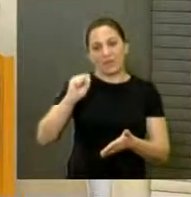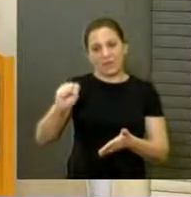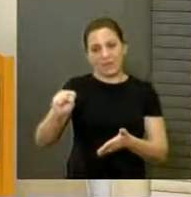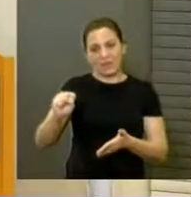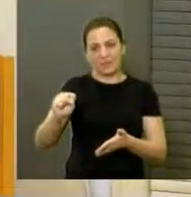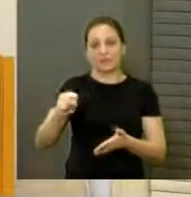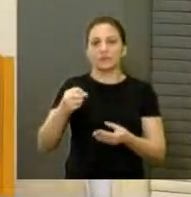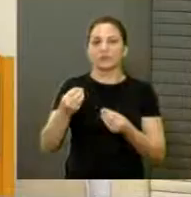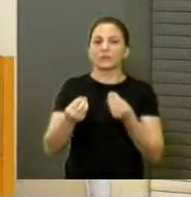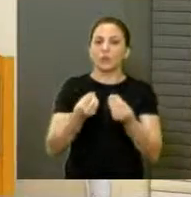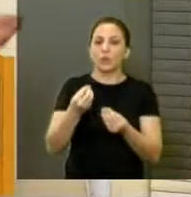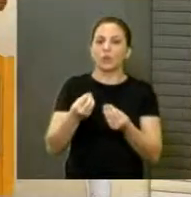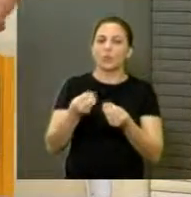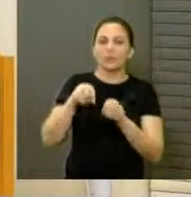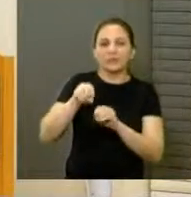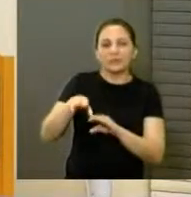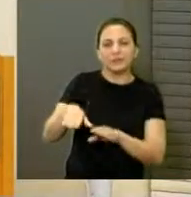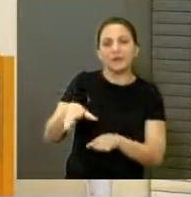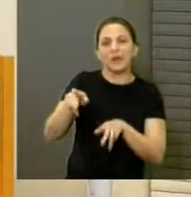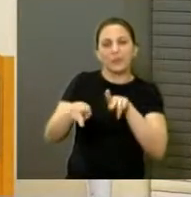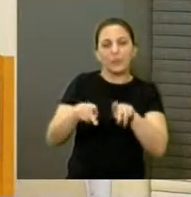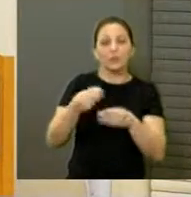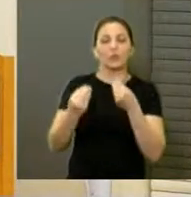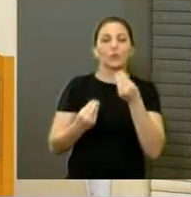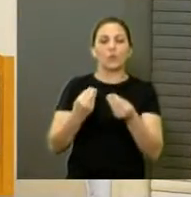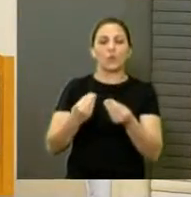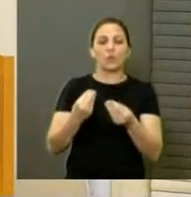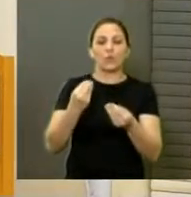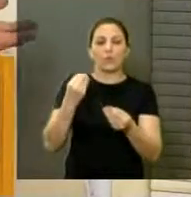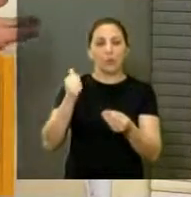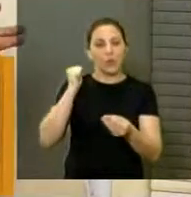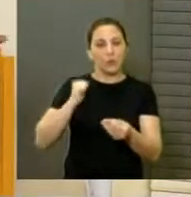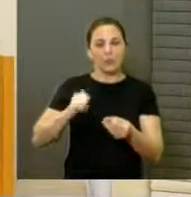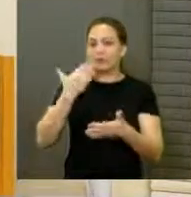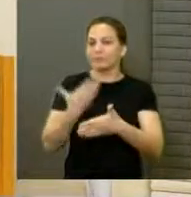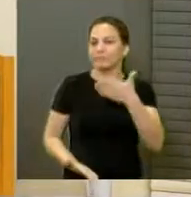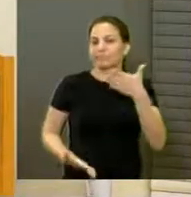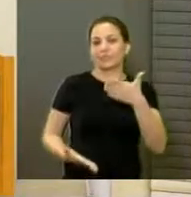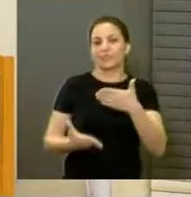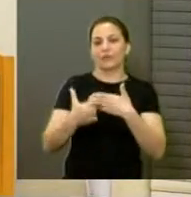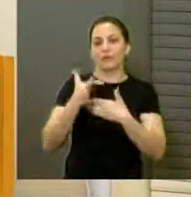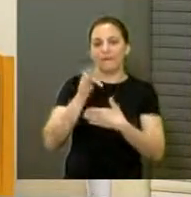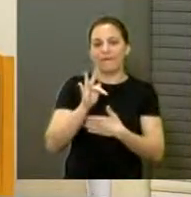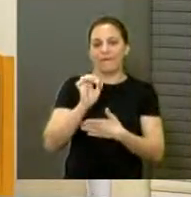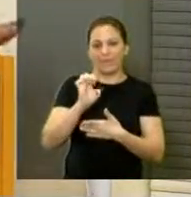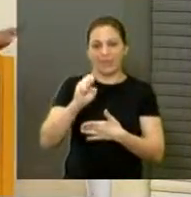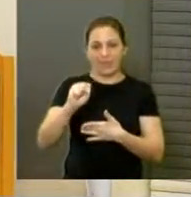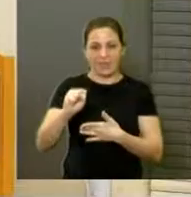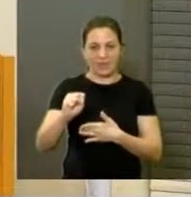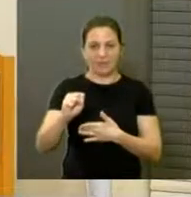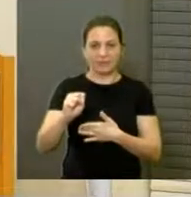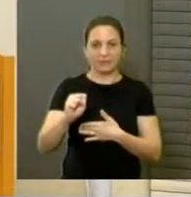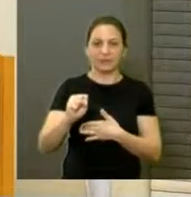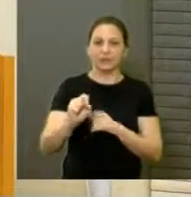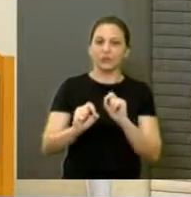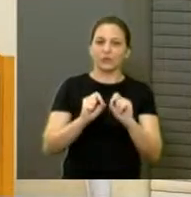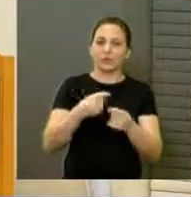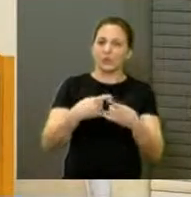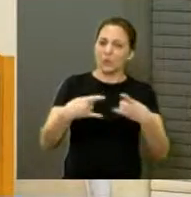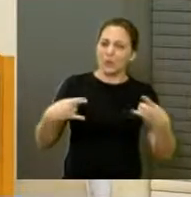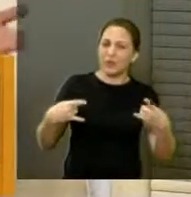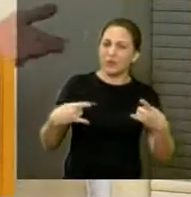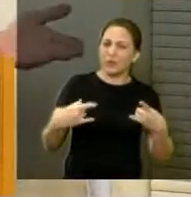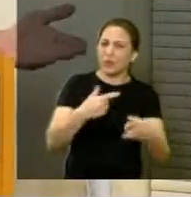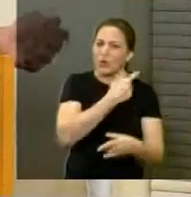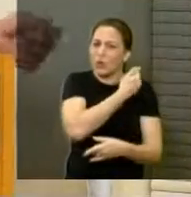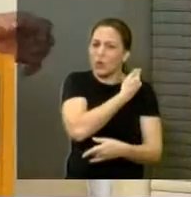esse povo. Mais um minuto para ocupar. Então, ela vem falar de paz, se o próprio governo